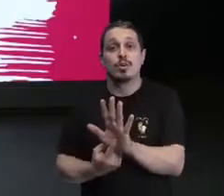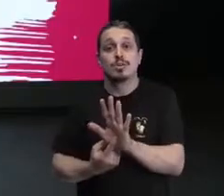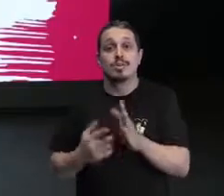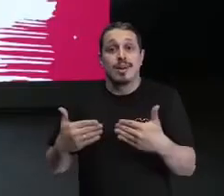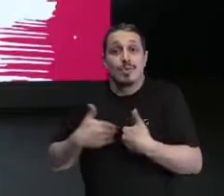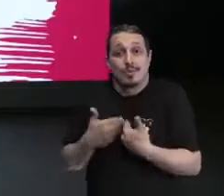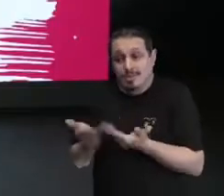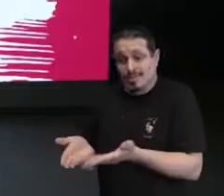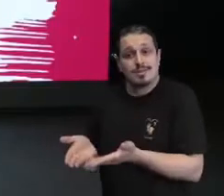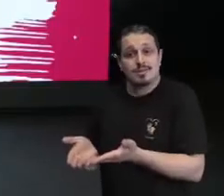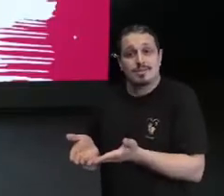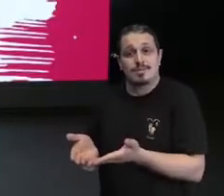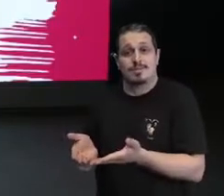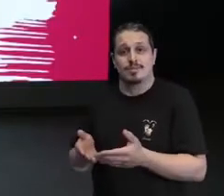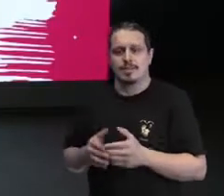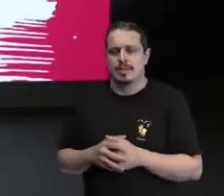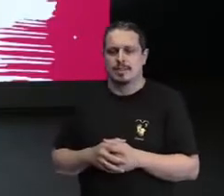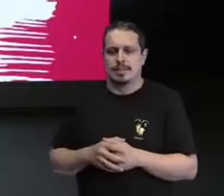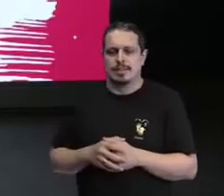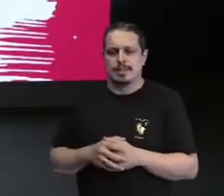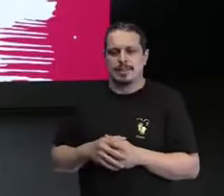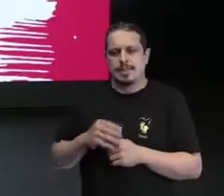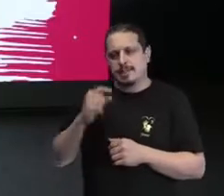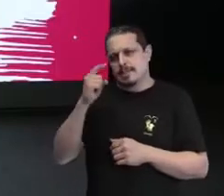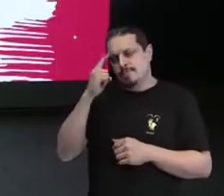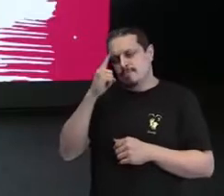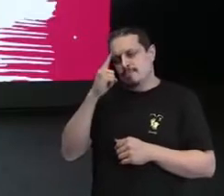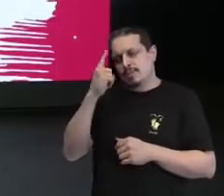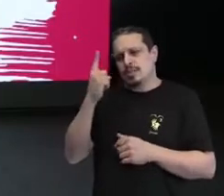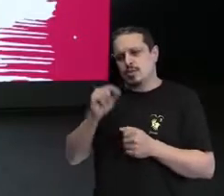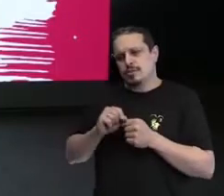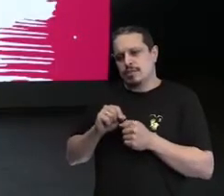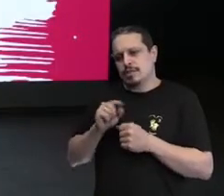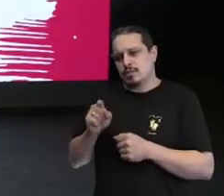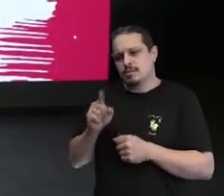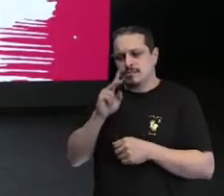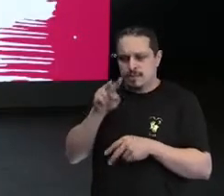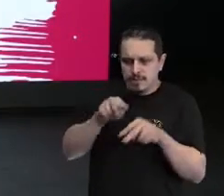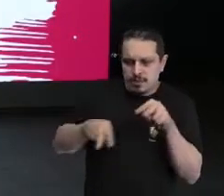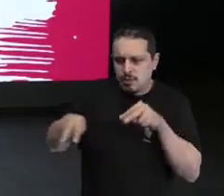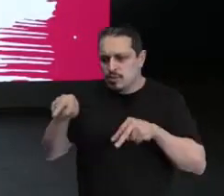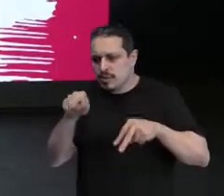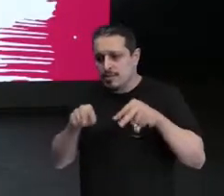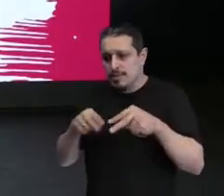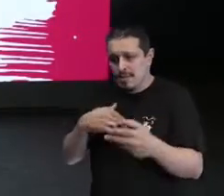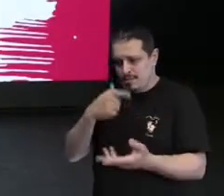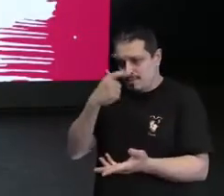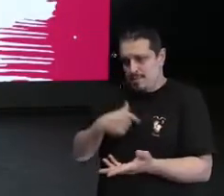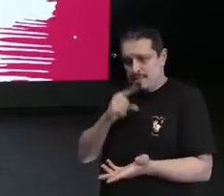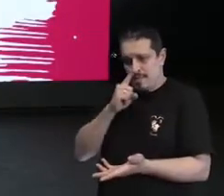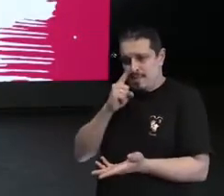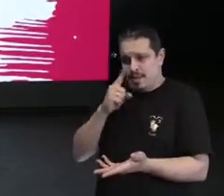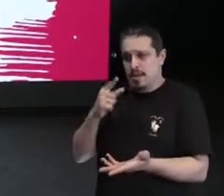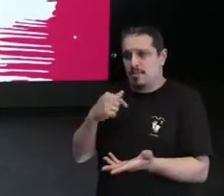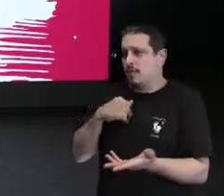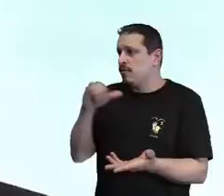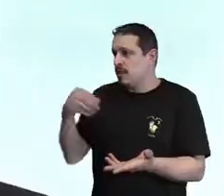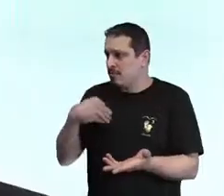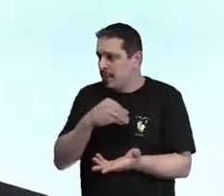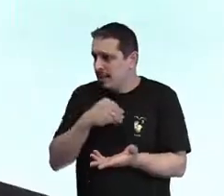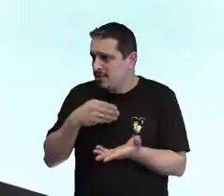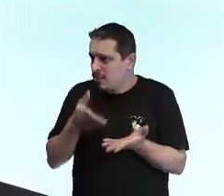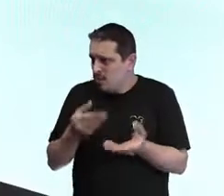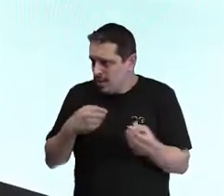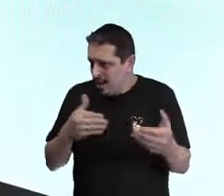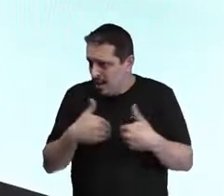característica. Então, na minha cabeça daquela época, de mãe que tinha acabado de receber o diagnóstico, o Theo era como